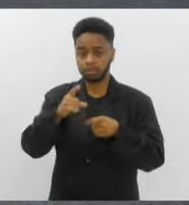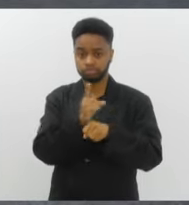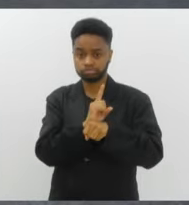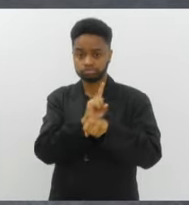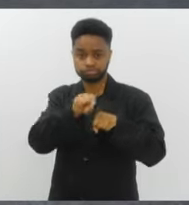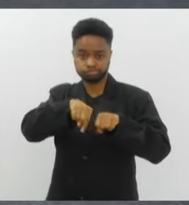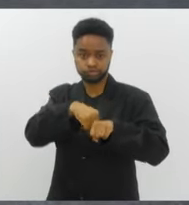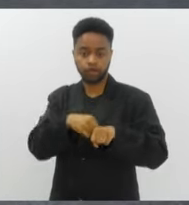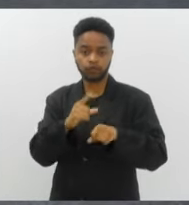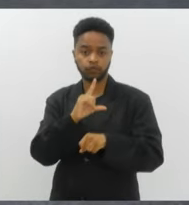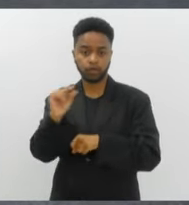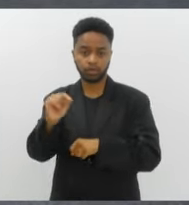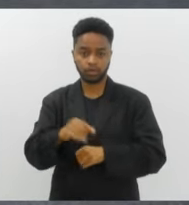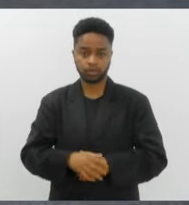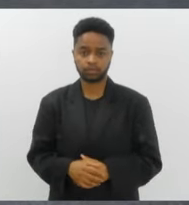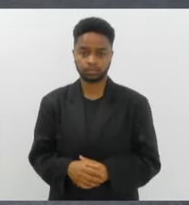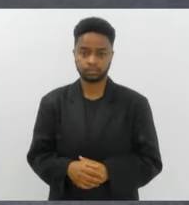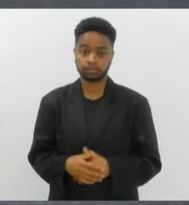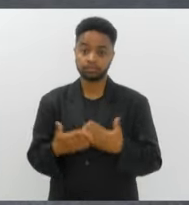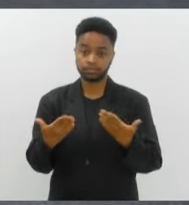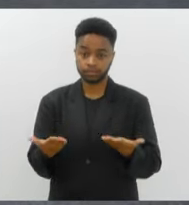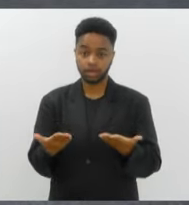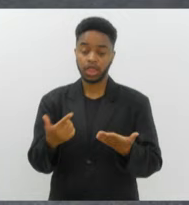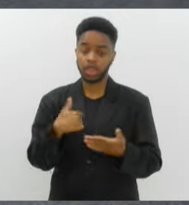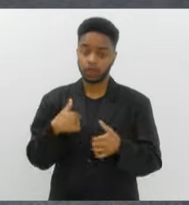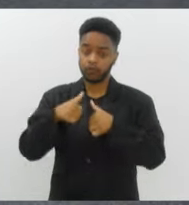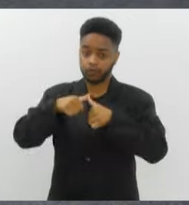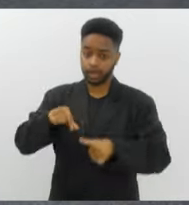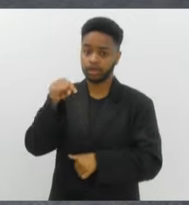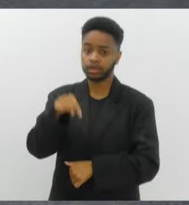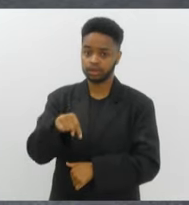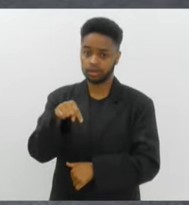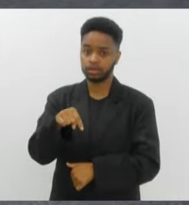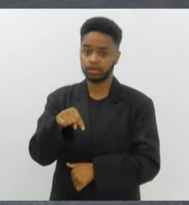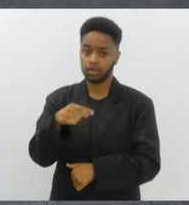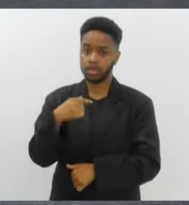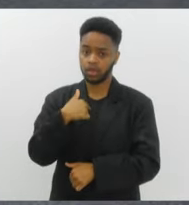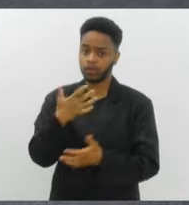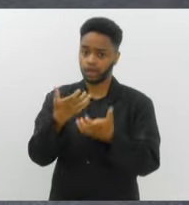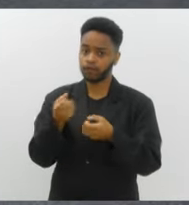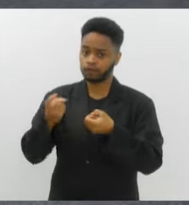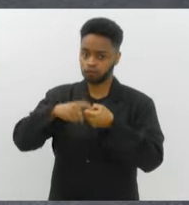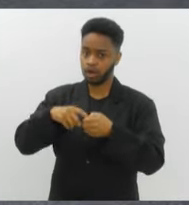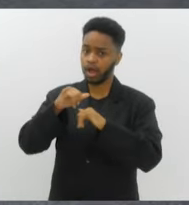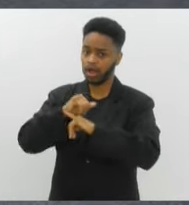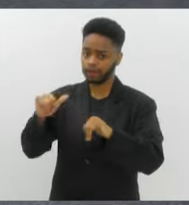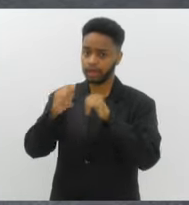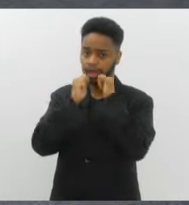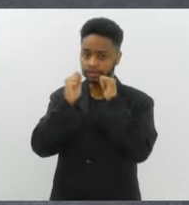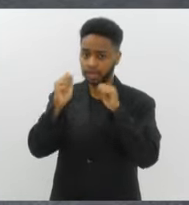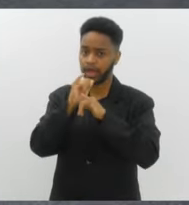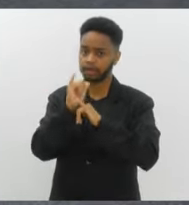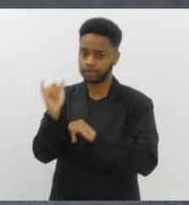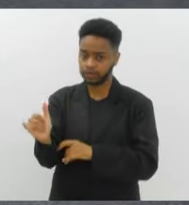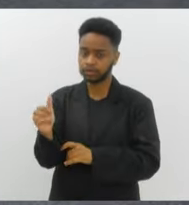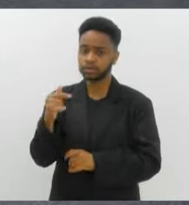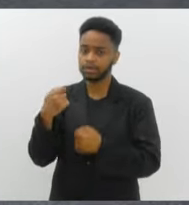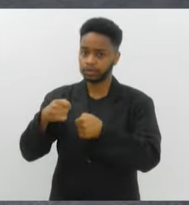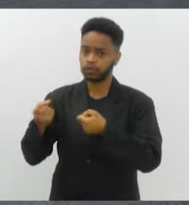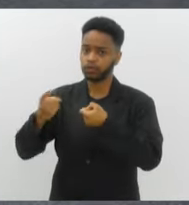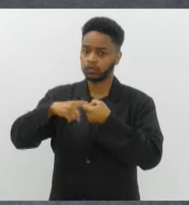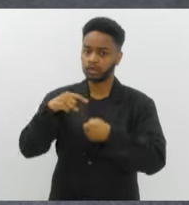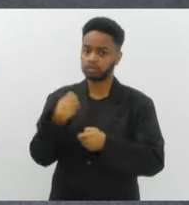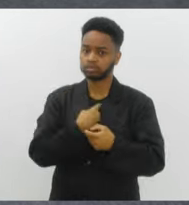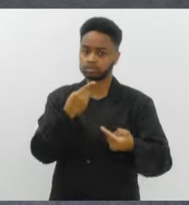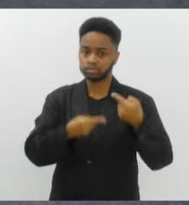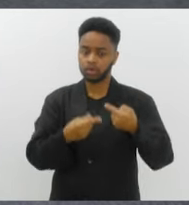se mandou. Eu vou ficar aqui ainda, faço questão que volte, comunique a ele a assessoria, para ele voltar, que a gente está debatendo a